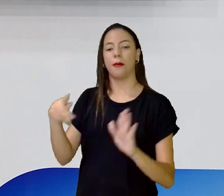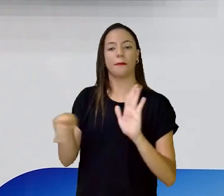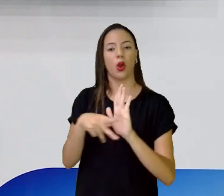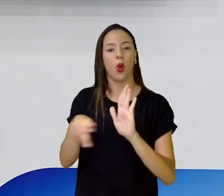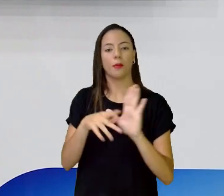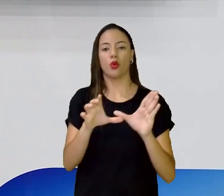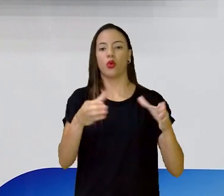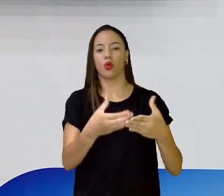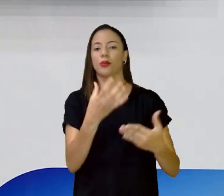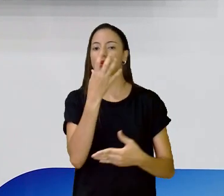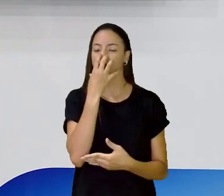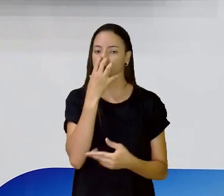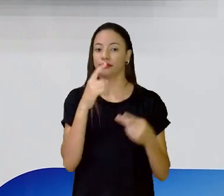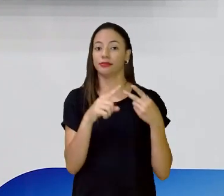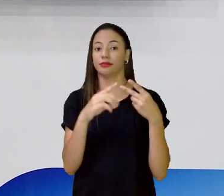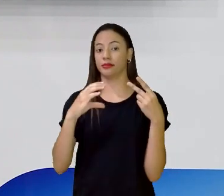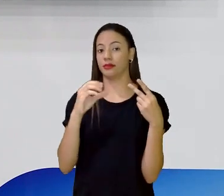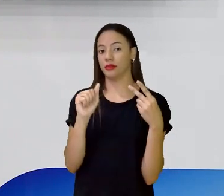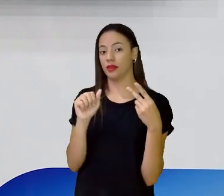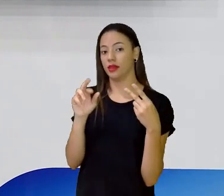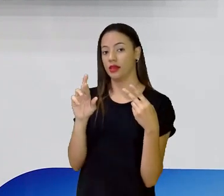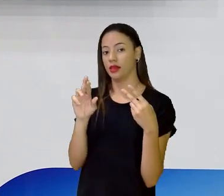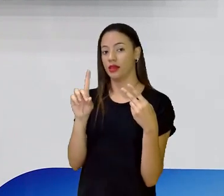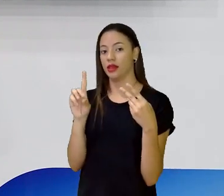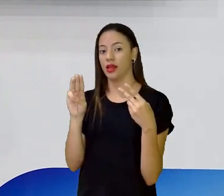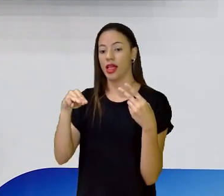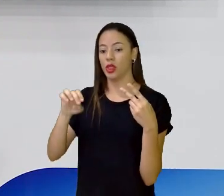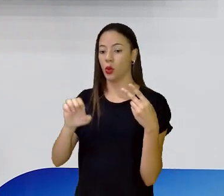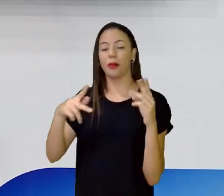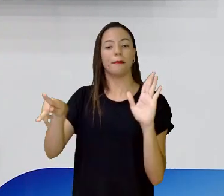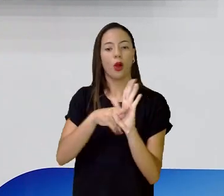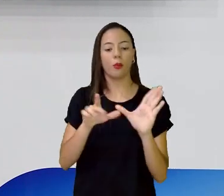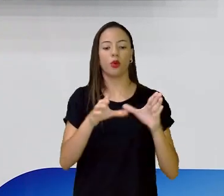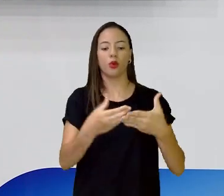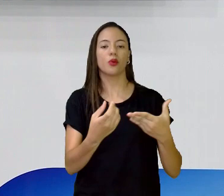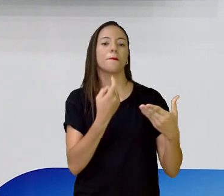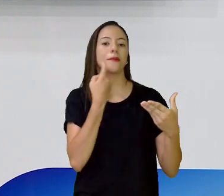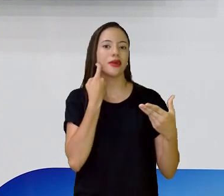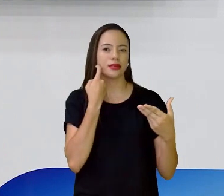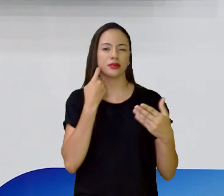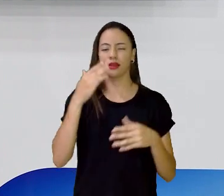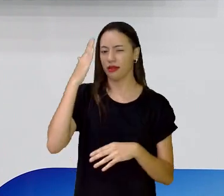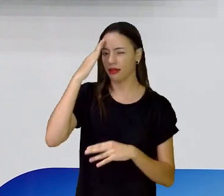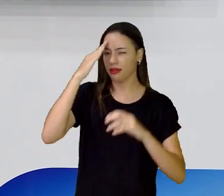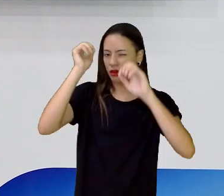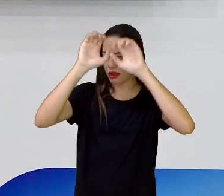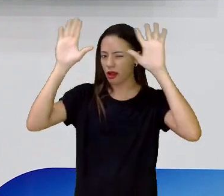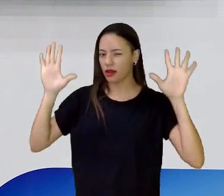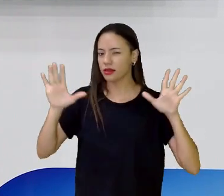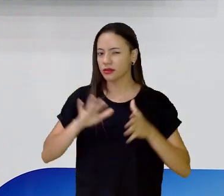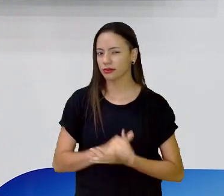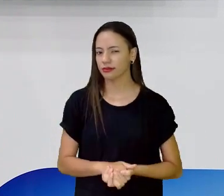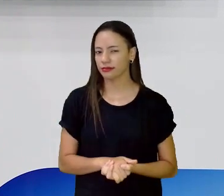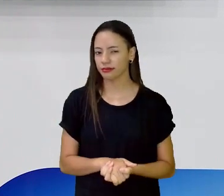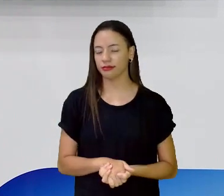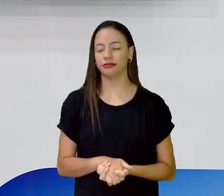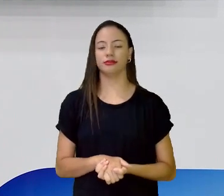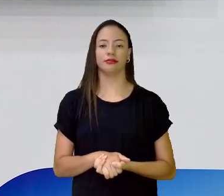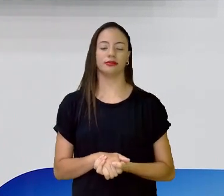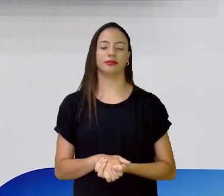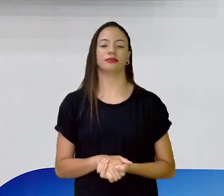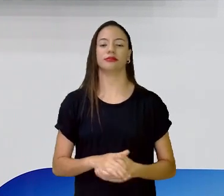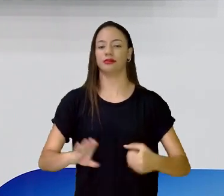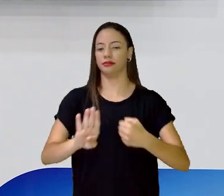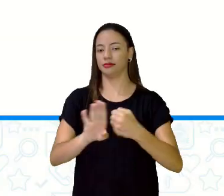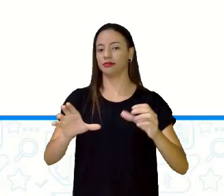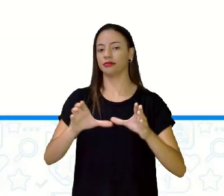cachorros. Cardume é se for um conjunto apenas de peixes. Entenderam? O